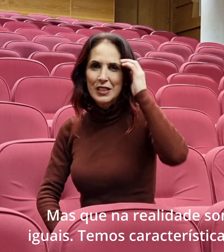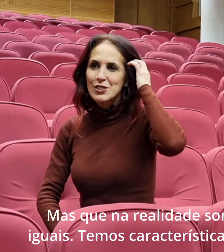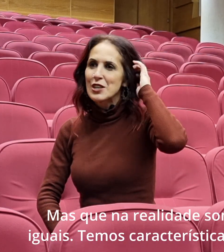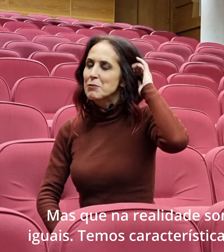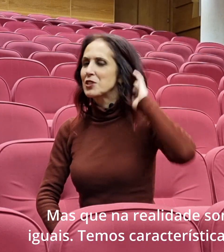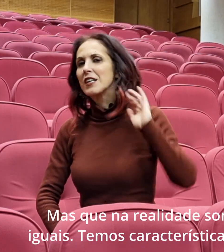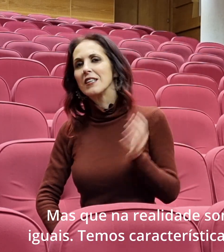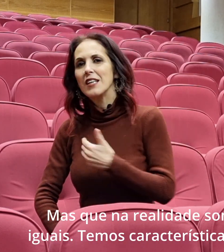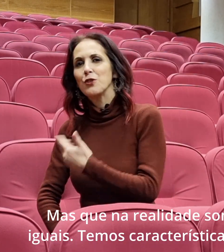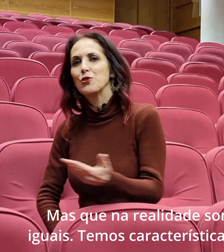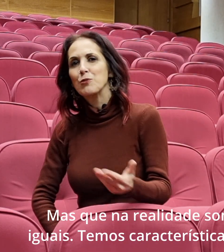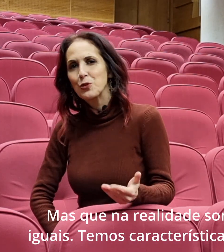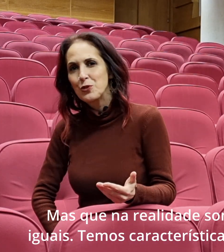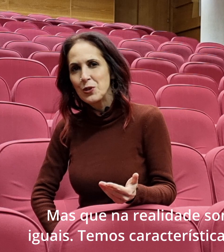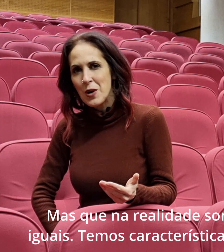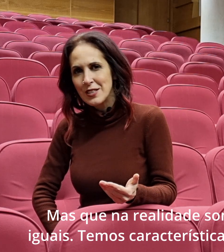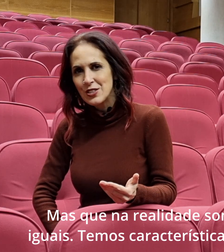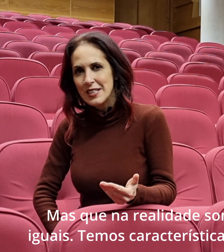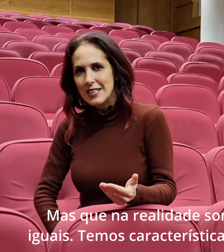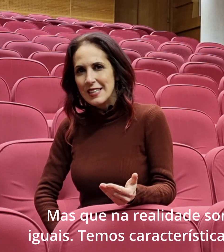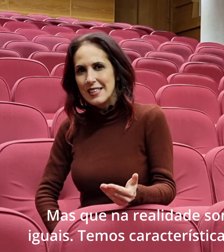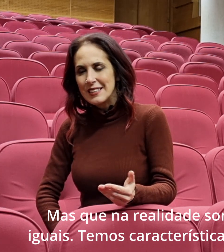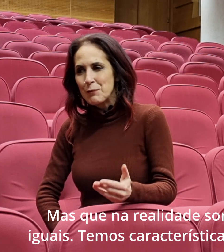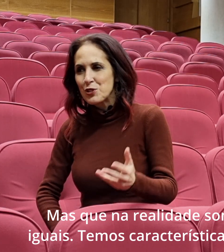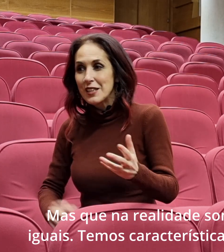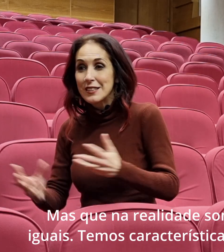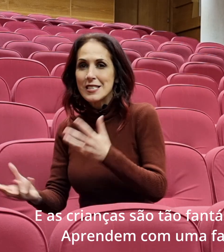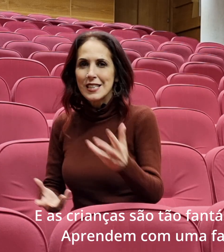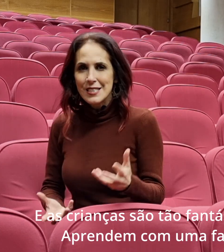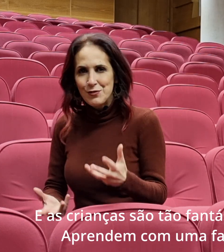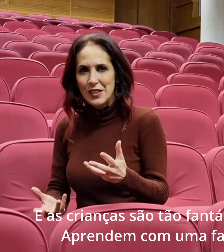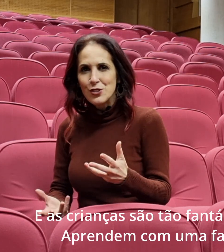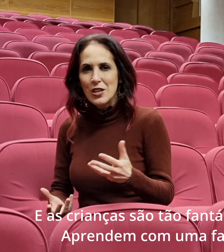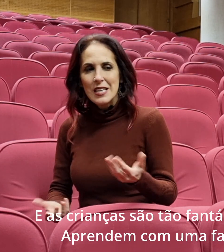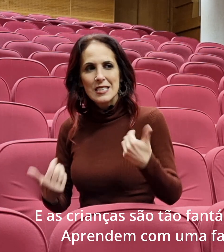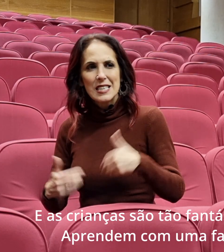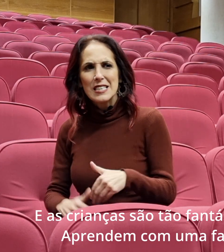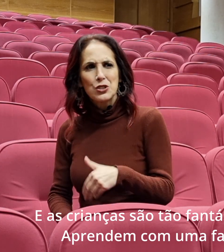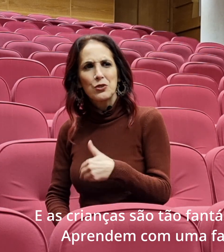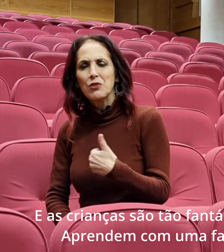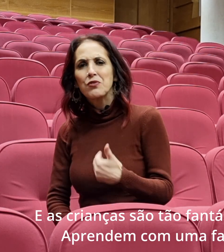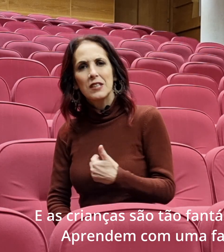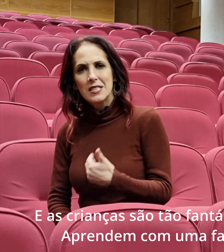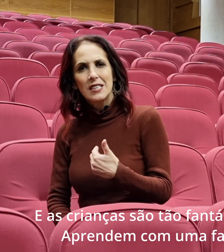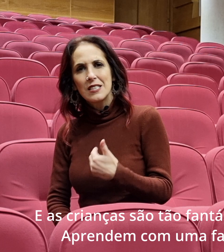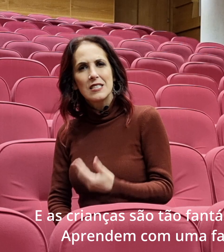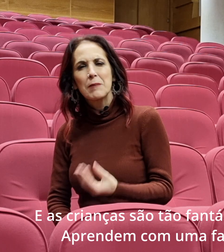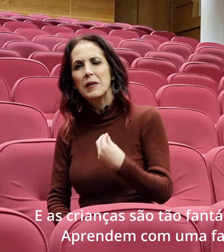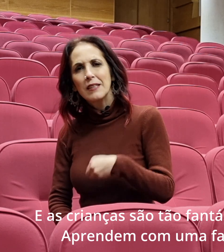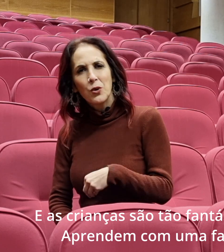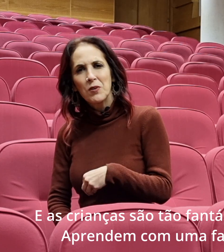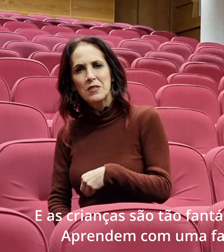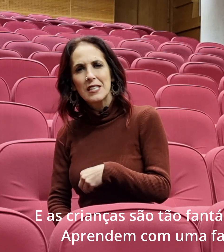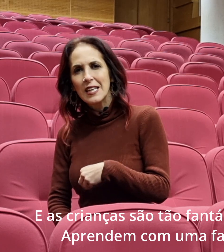comunicação diferentes, mas que na realidade nós somos todos iguais. Temos características diferentes e as crianças são tão fantásticas